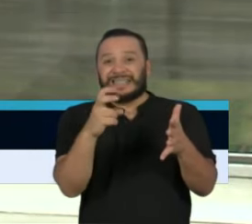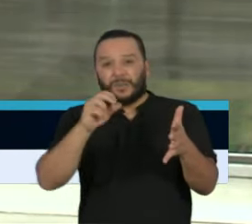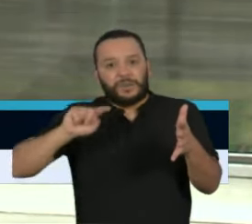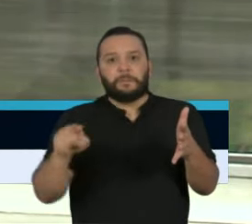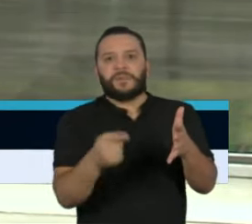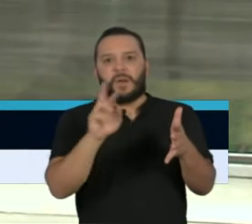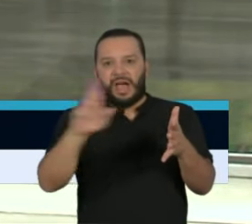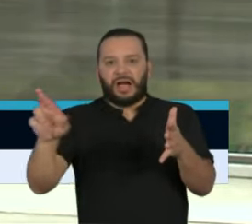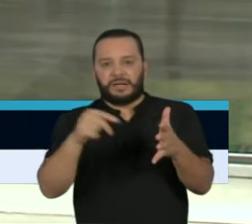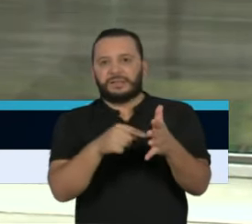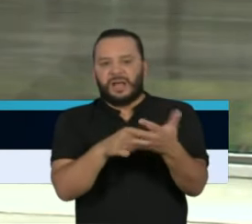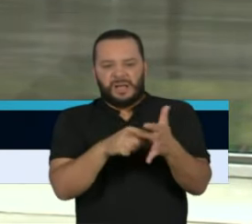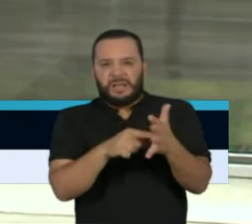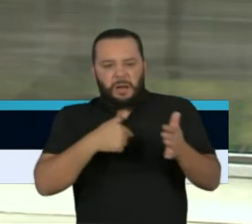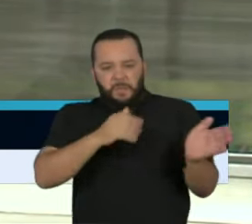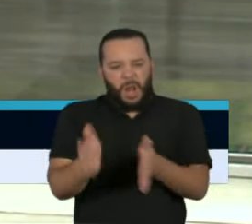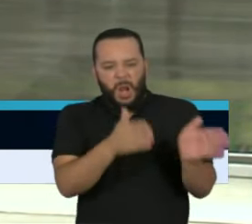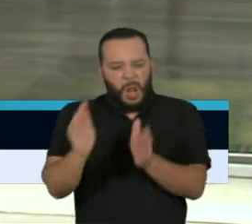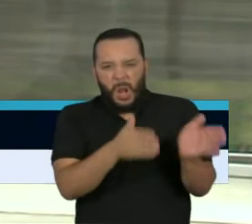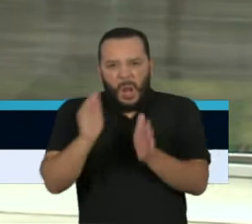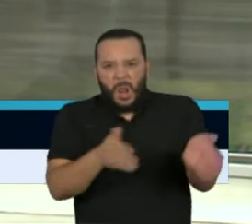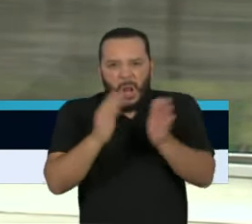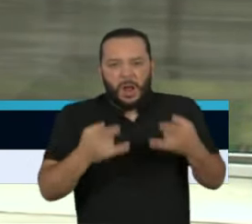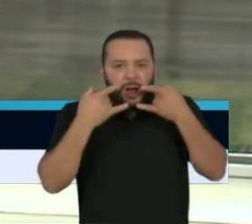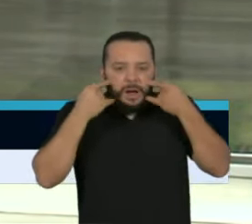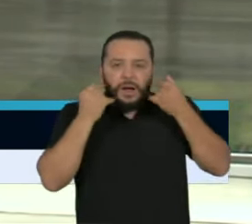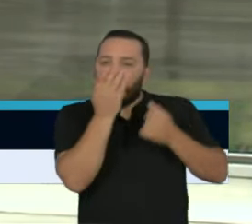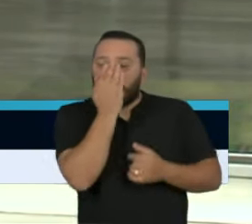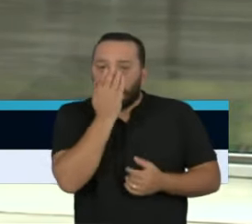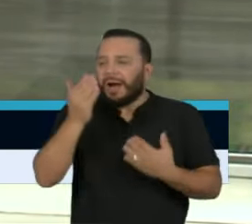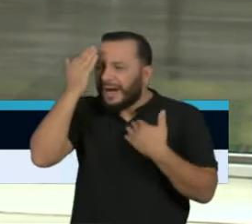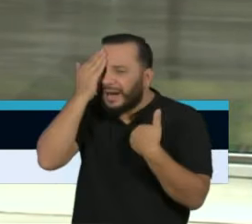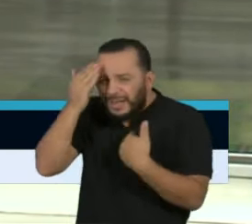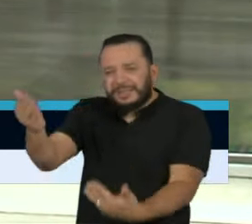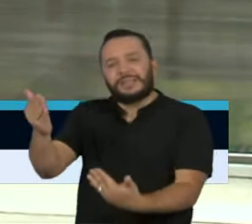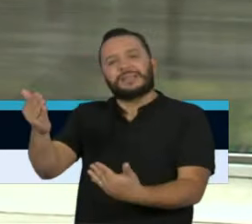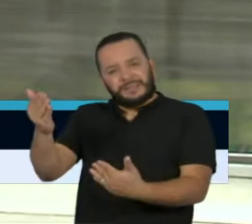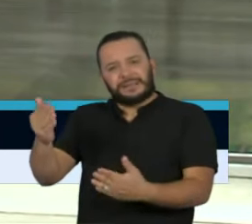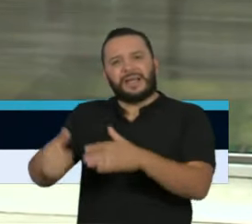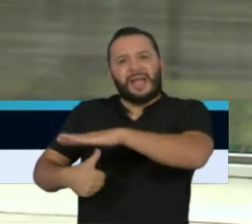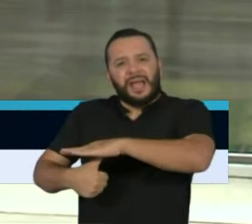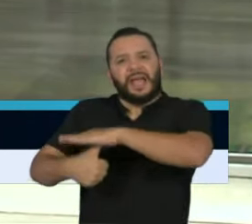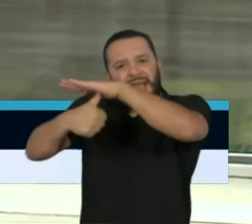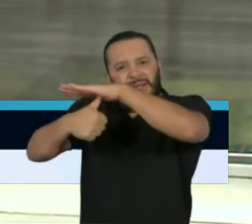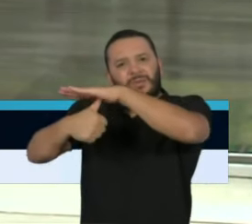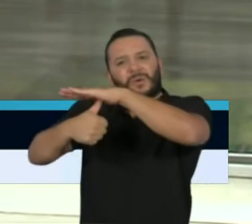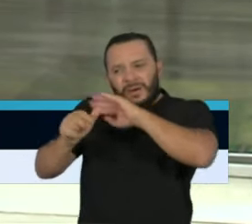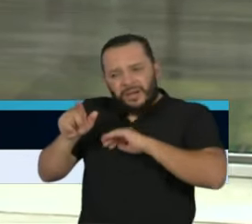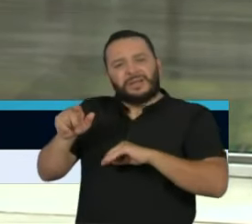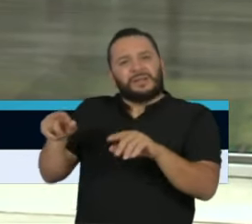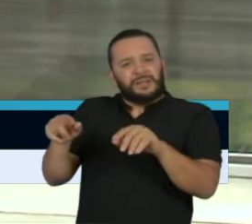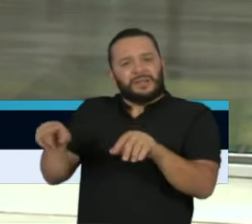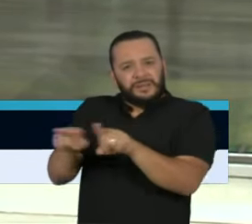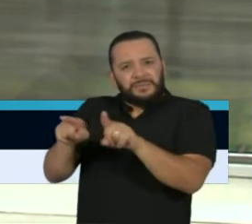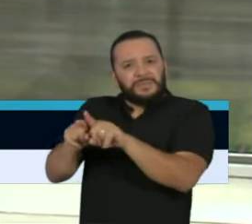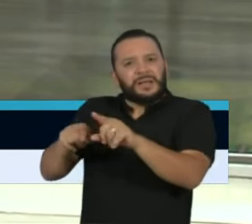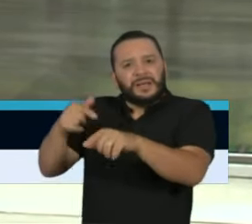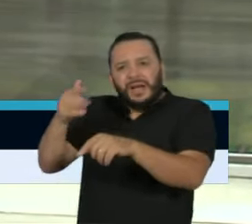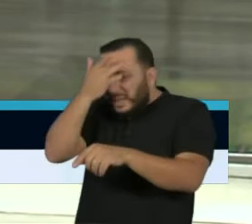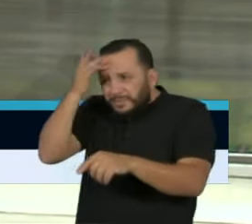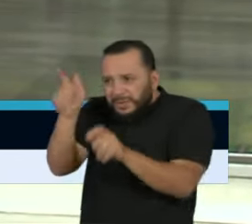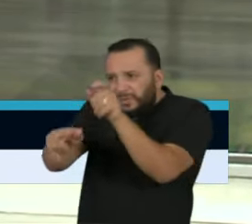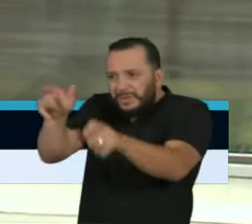das máquinas. Quero agradecer ao reitor e aos controladores da Uninove pelo gesto também solidário de disponibilizar